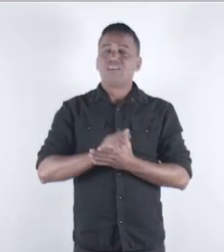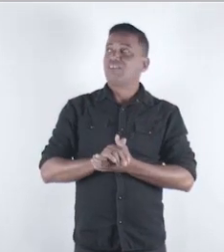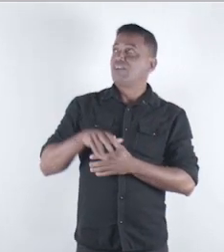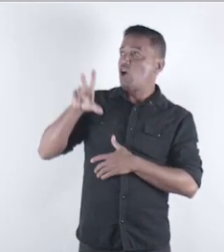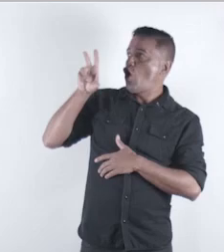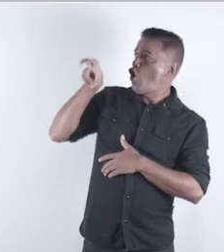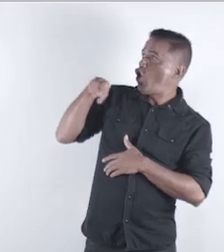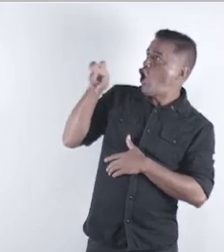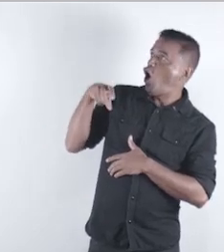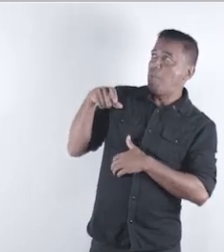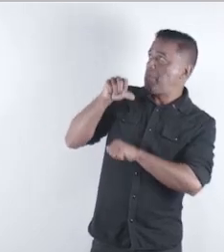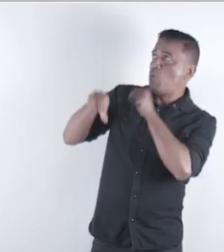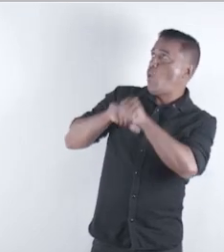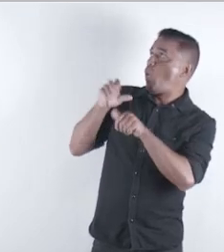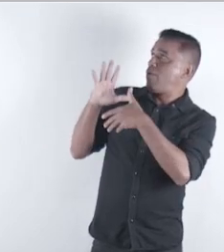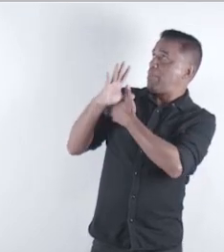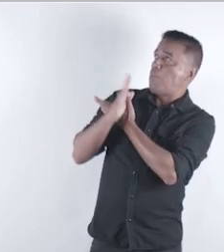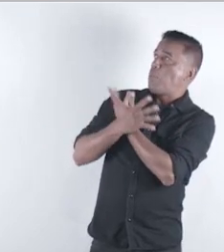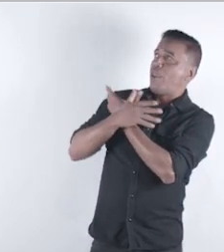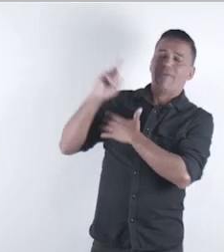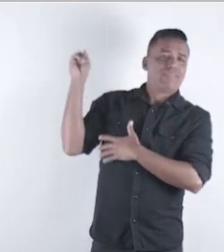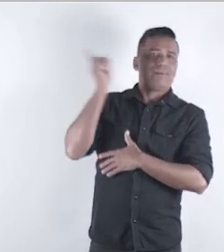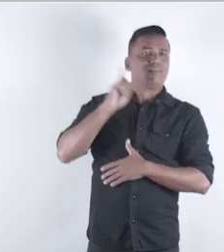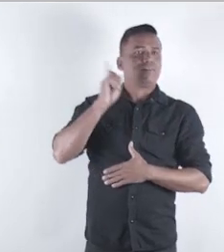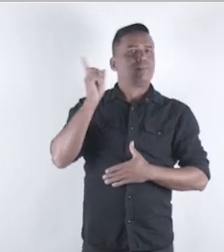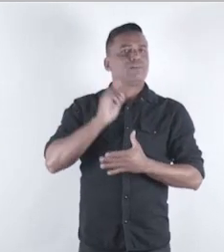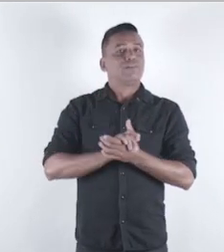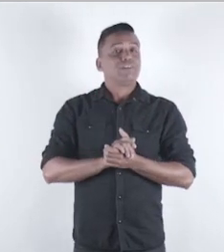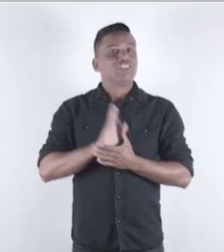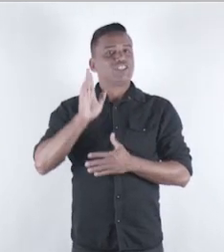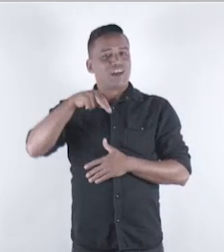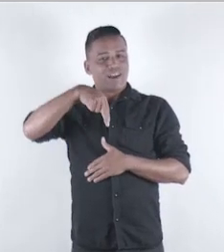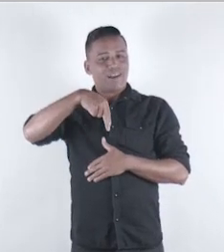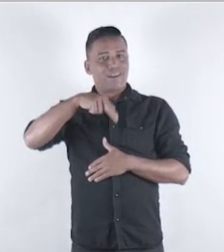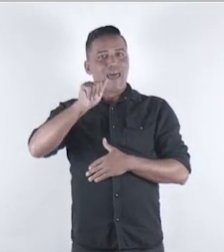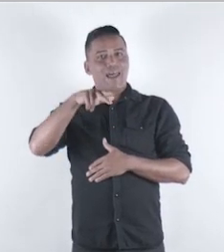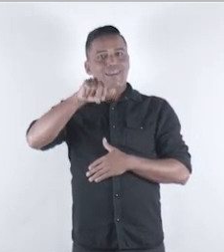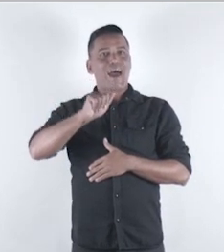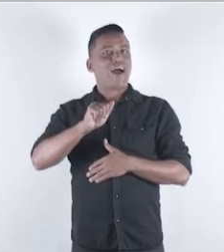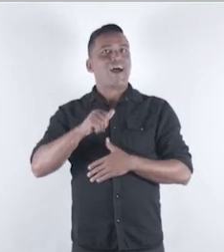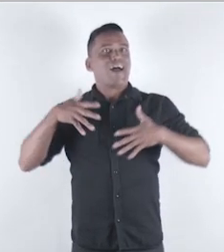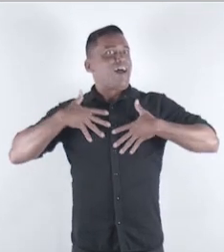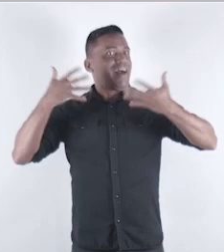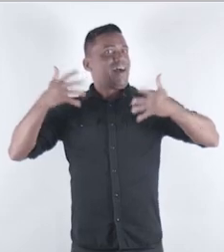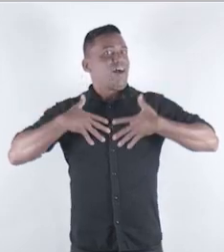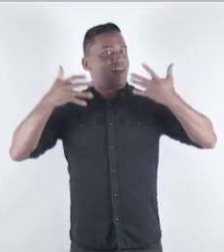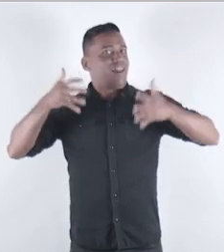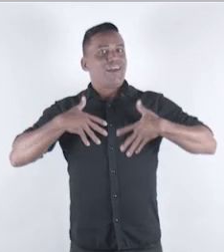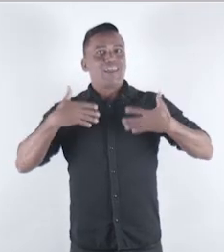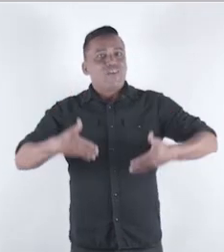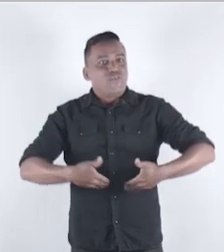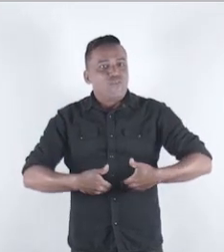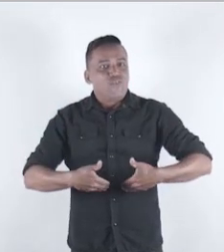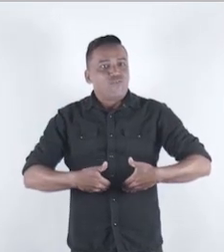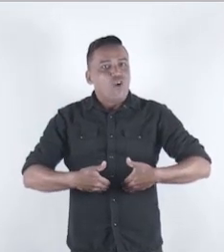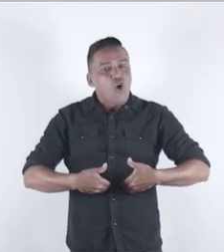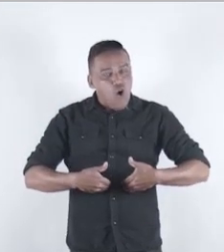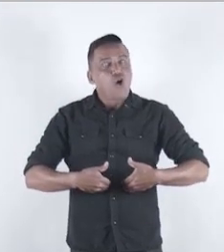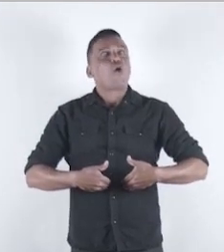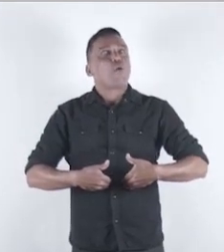Cobras não viram borboletas. Já Naná era pura alegria e fome.